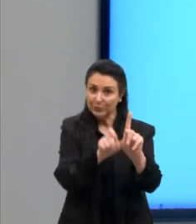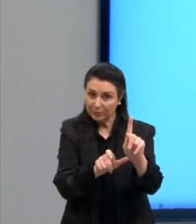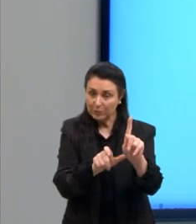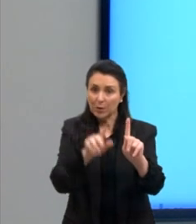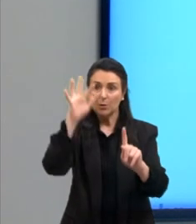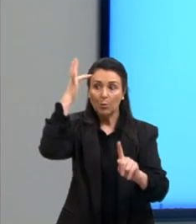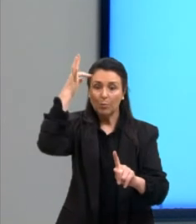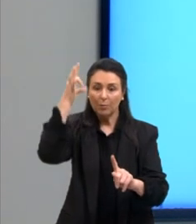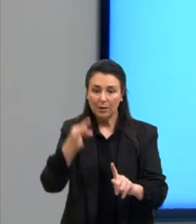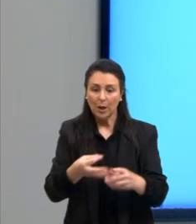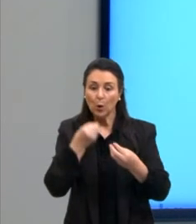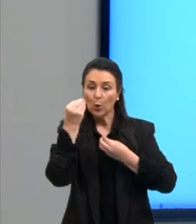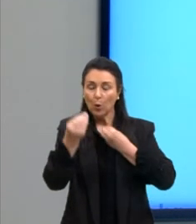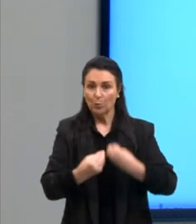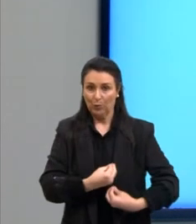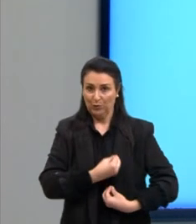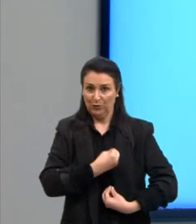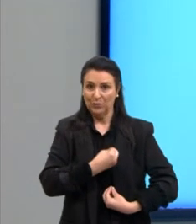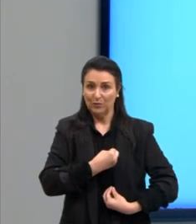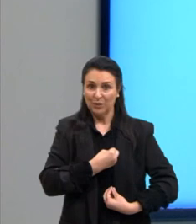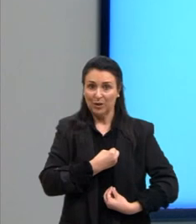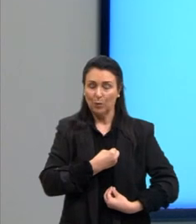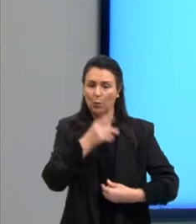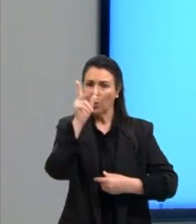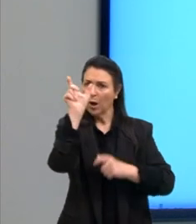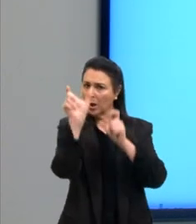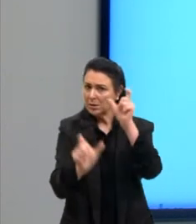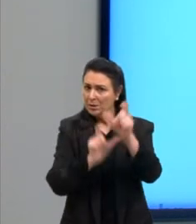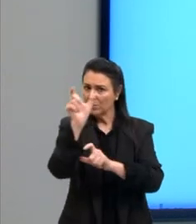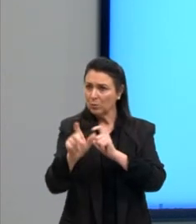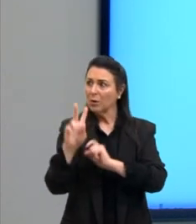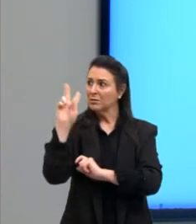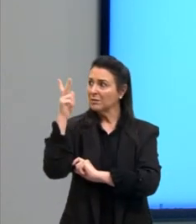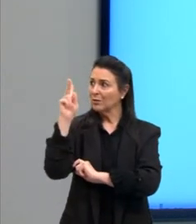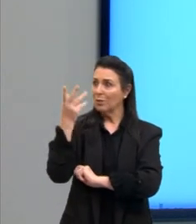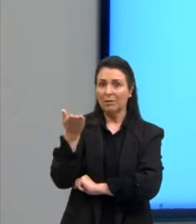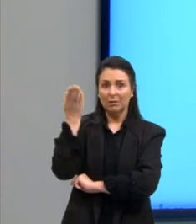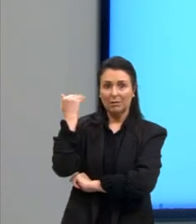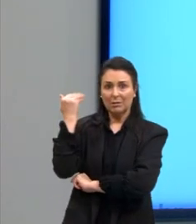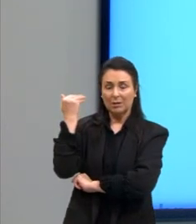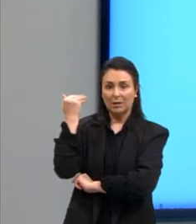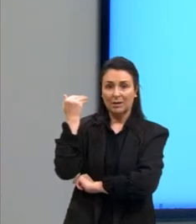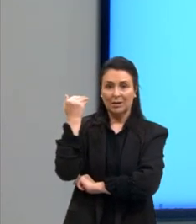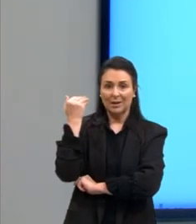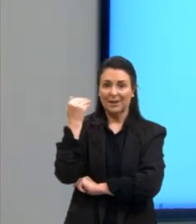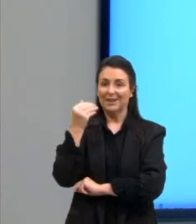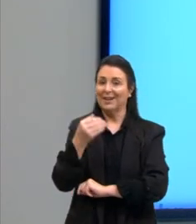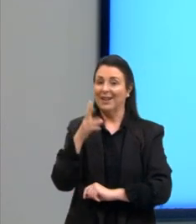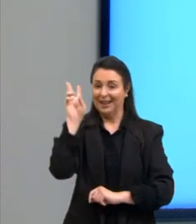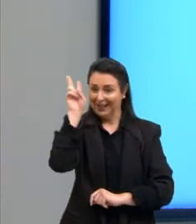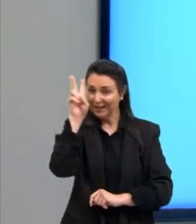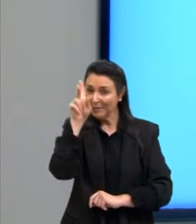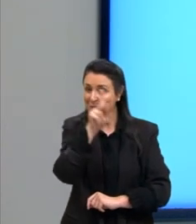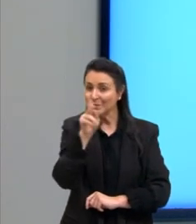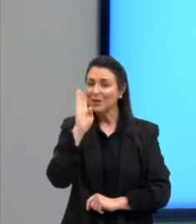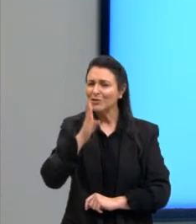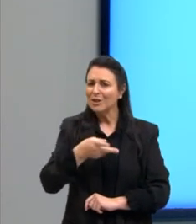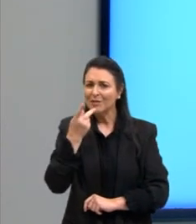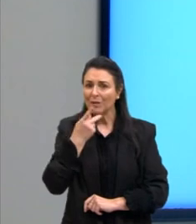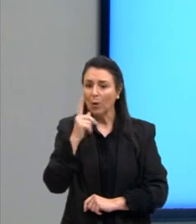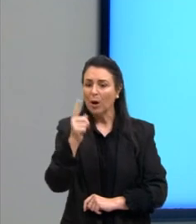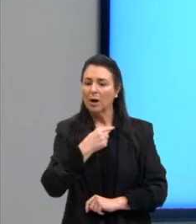Como viviam as pessoas em determinados momentos da história e isso é importante que era que eu tava falando para vocês a gente